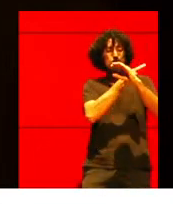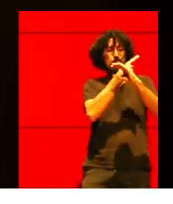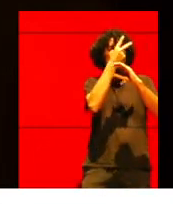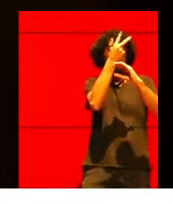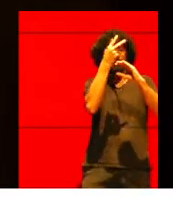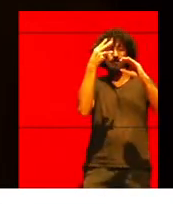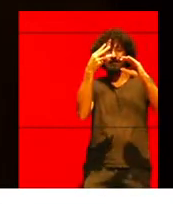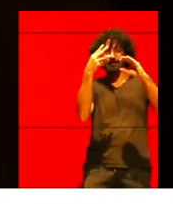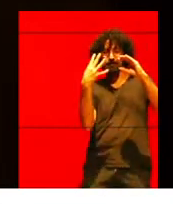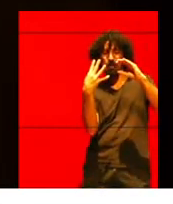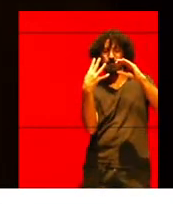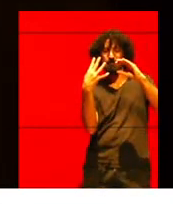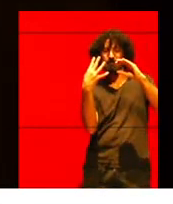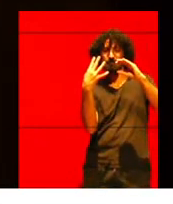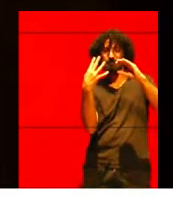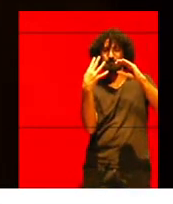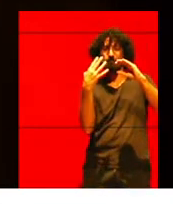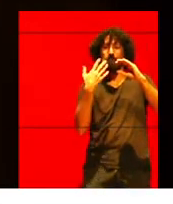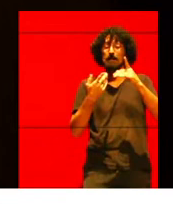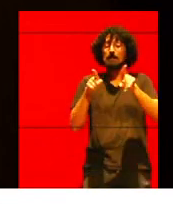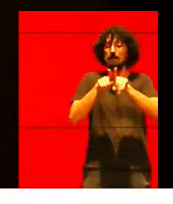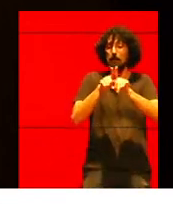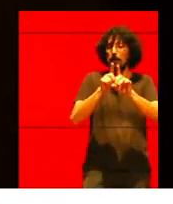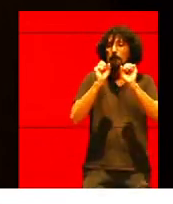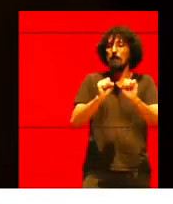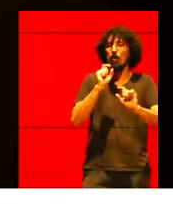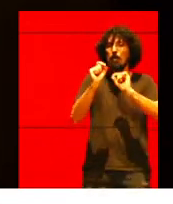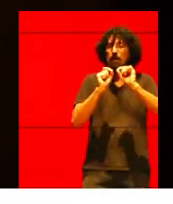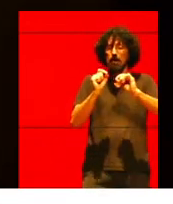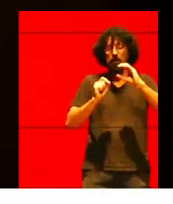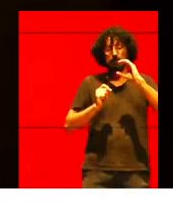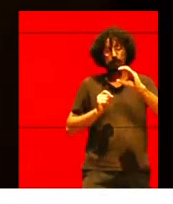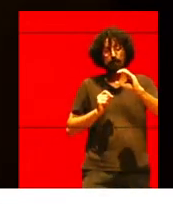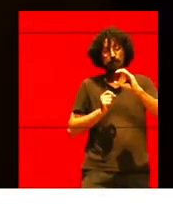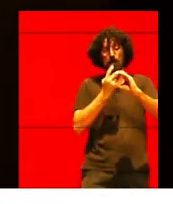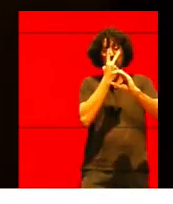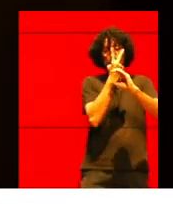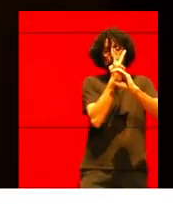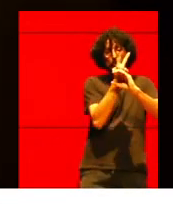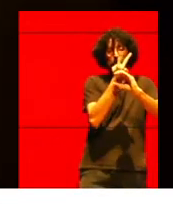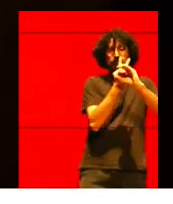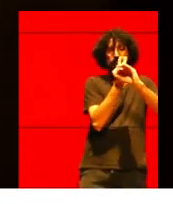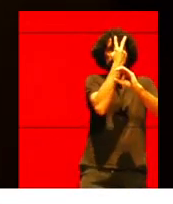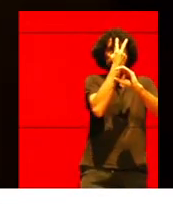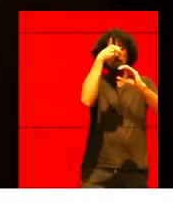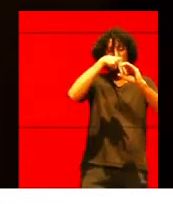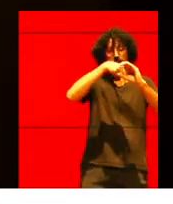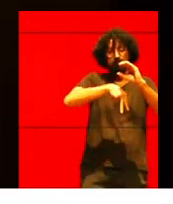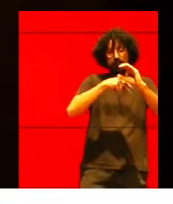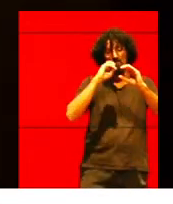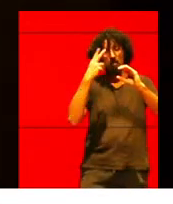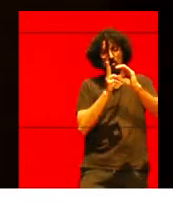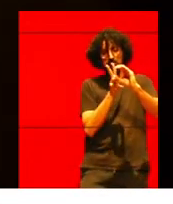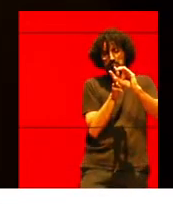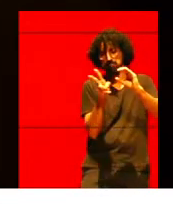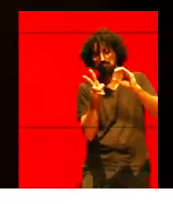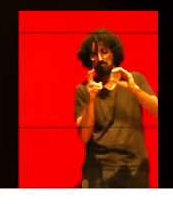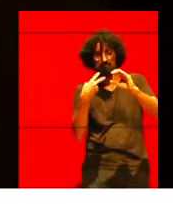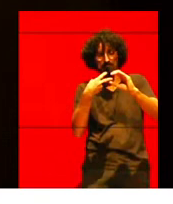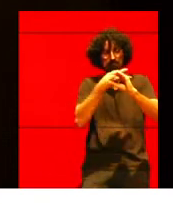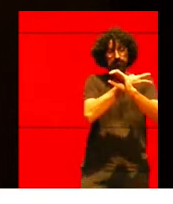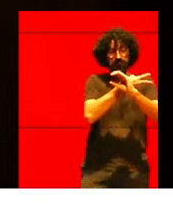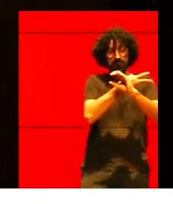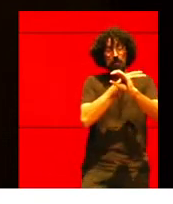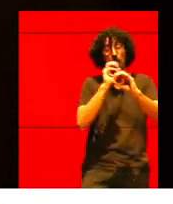Quatro. Também pode ter duas duplas, porque assim completa quatro ligações,